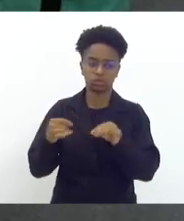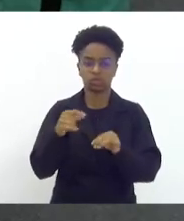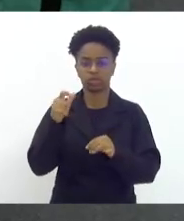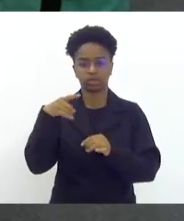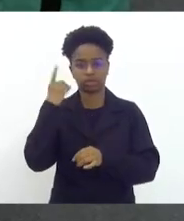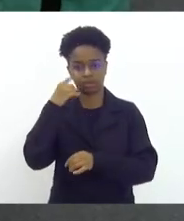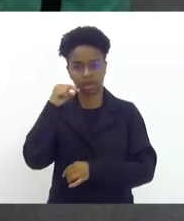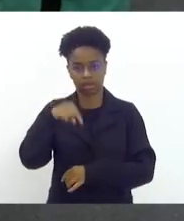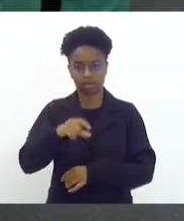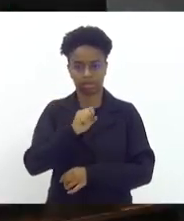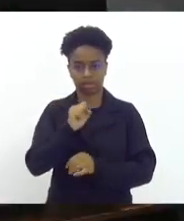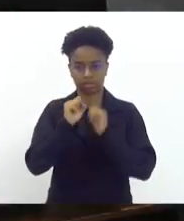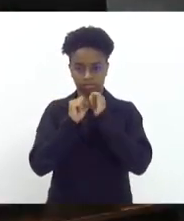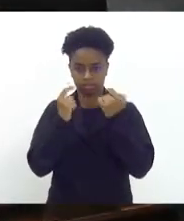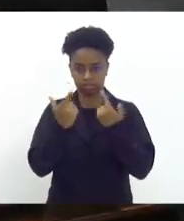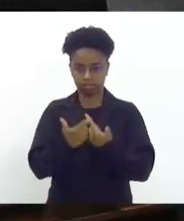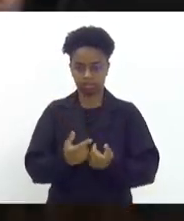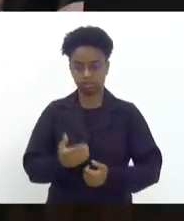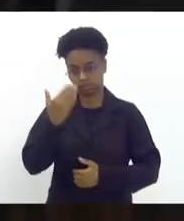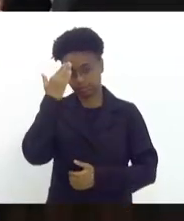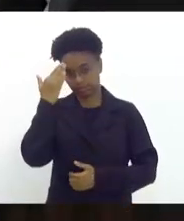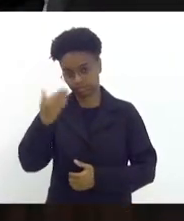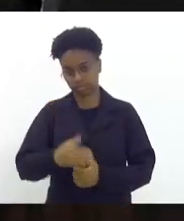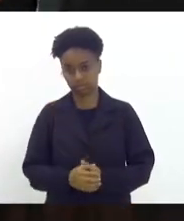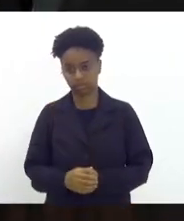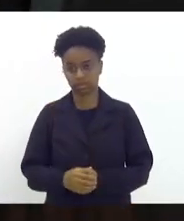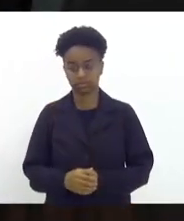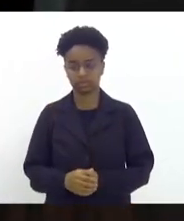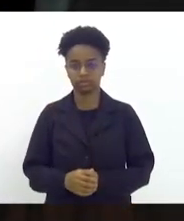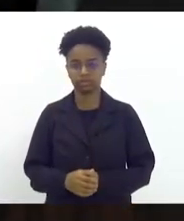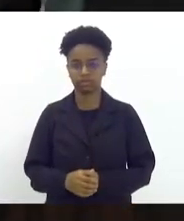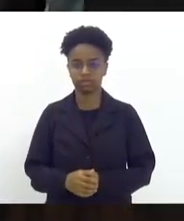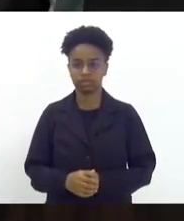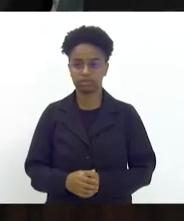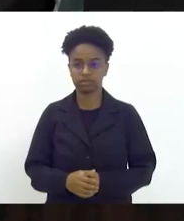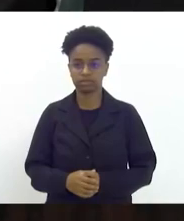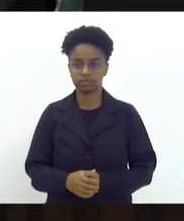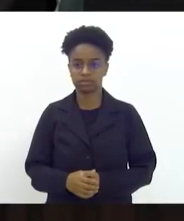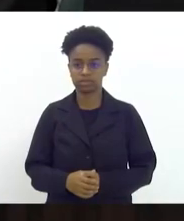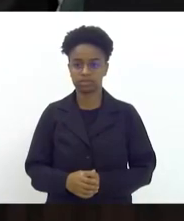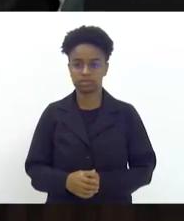muito obrigado Presidente Obrigado Deputado Yuri